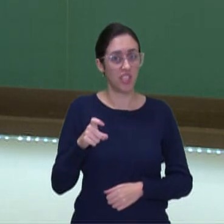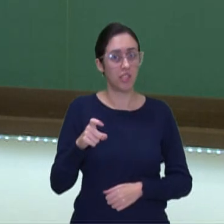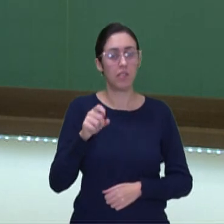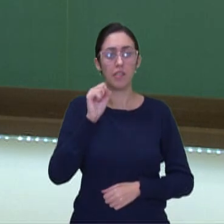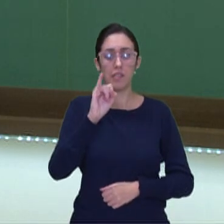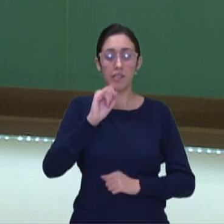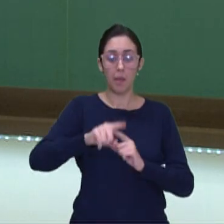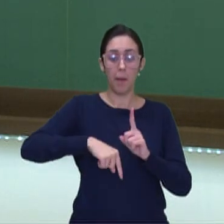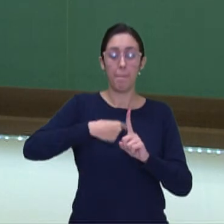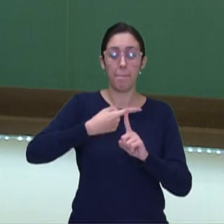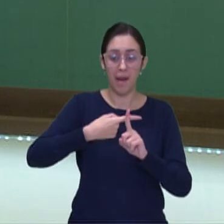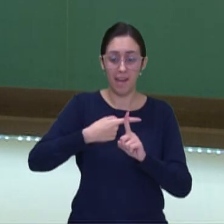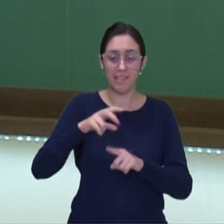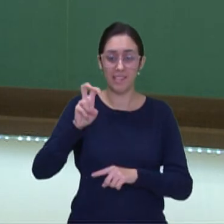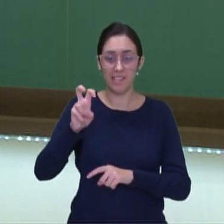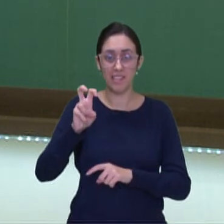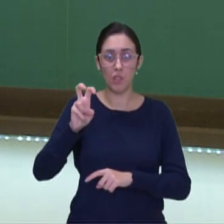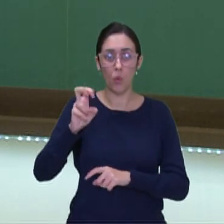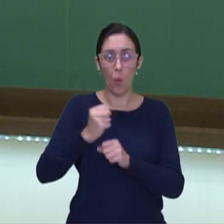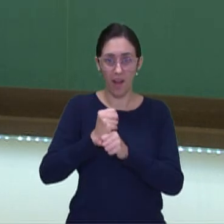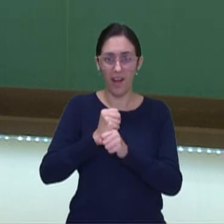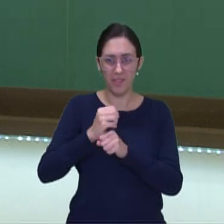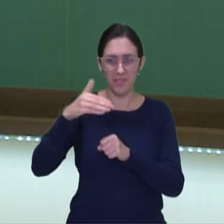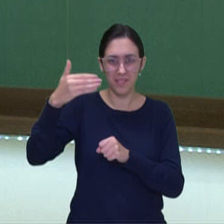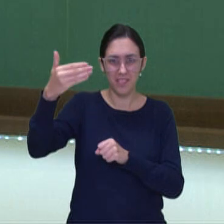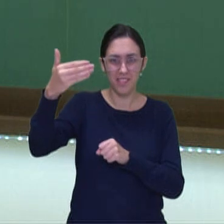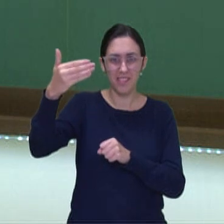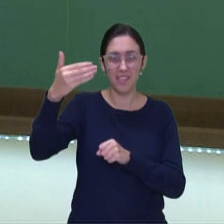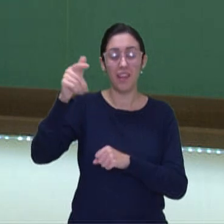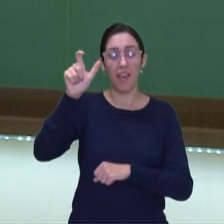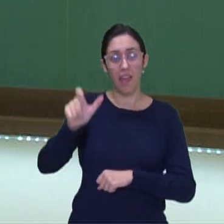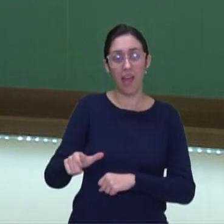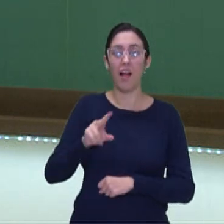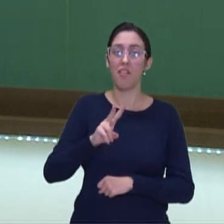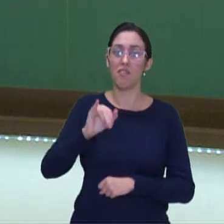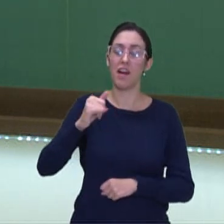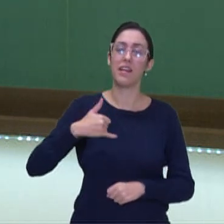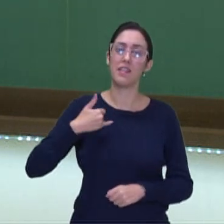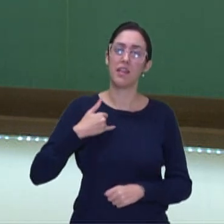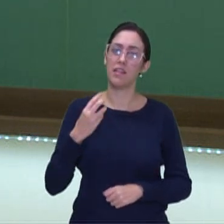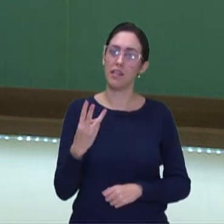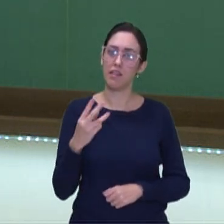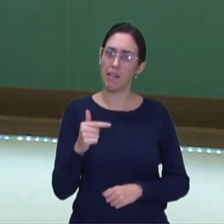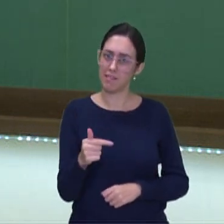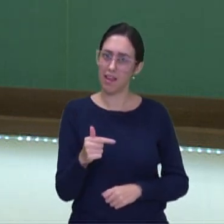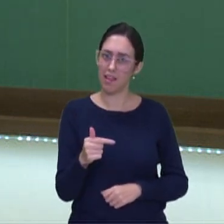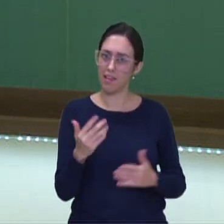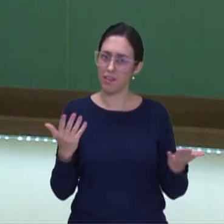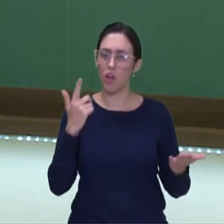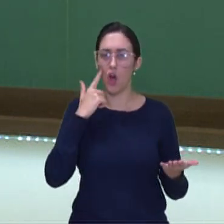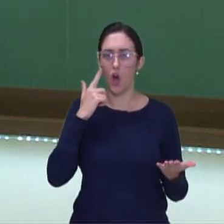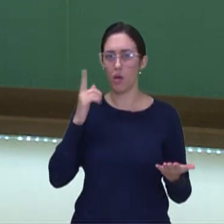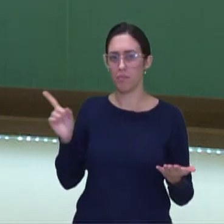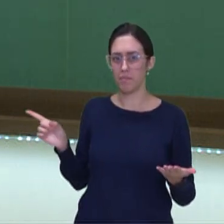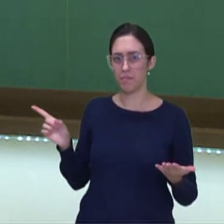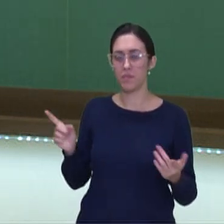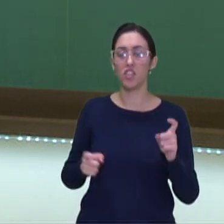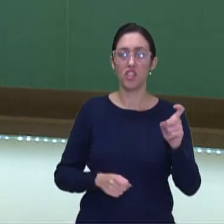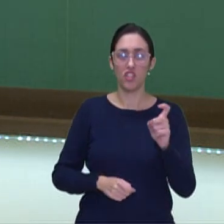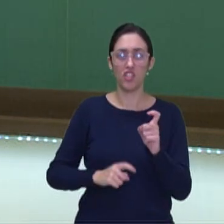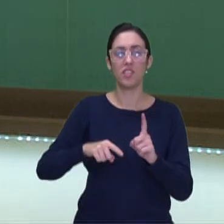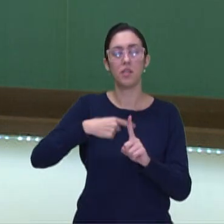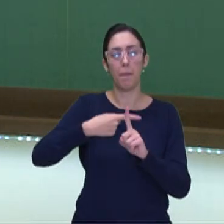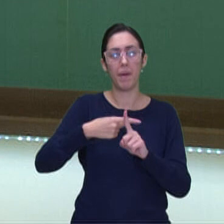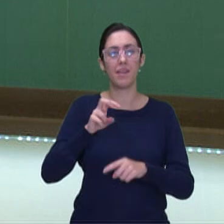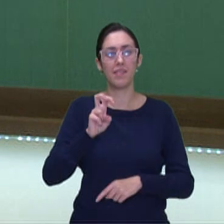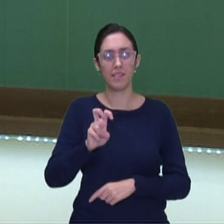5 anos, ou seja, daqui 5 anos, a idade da Karina vai ser 37 anos. Então, olha lá, ó, X mais